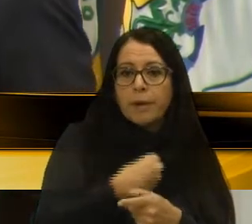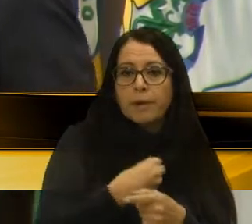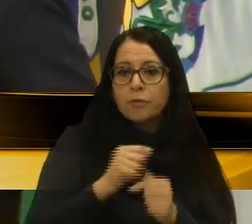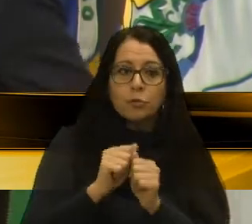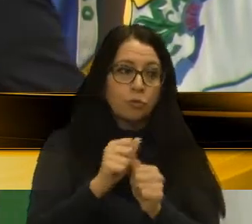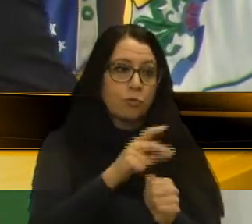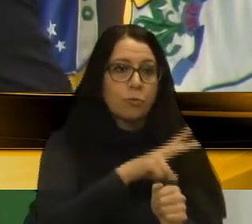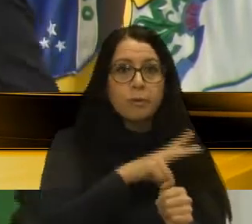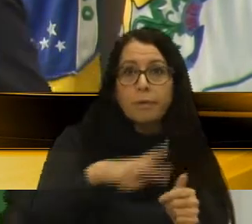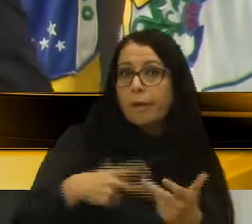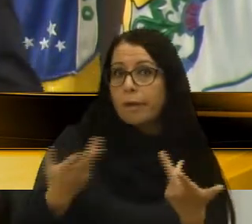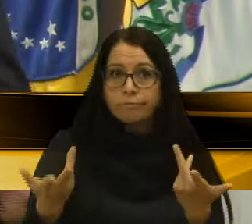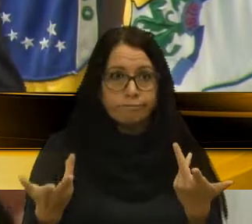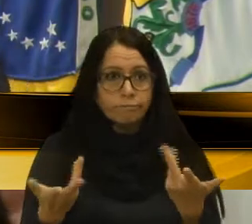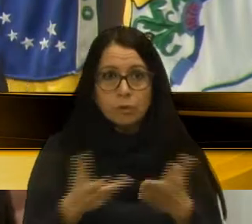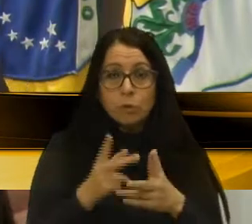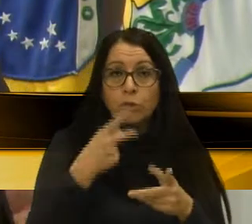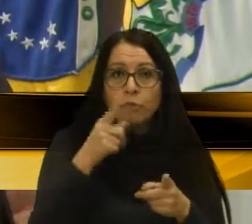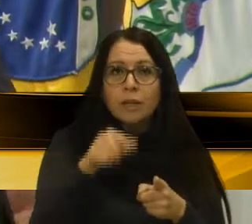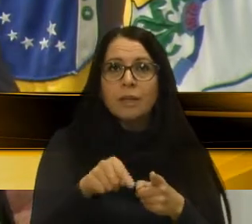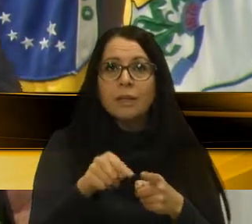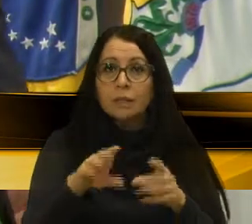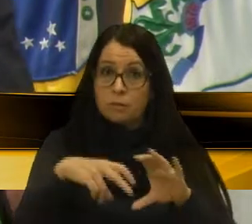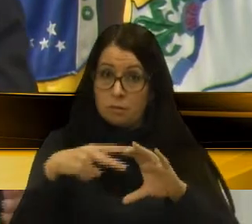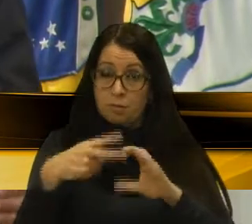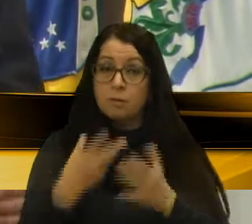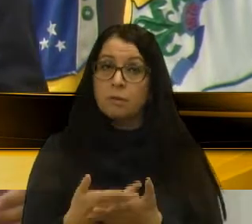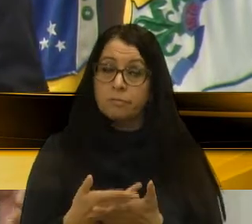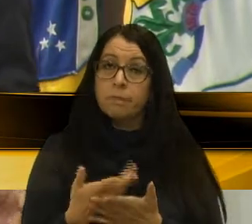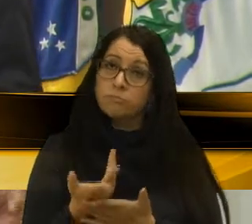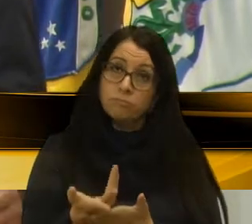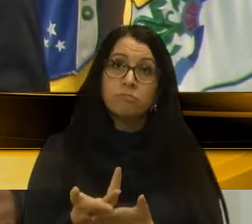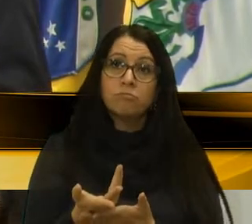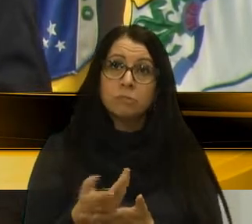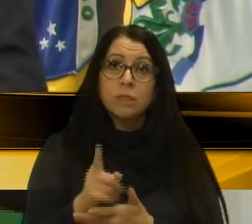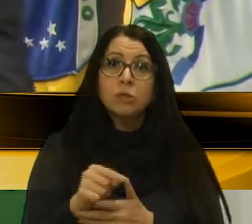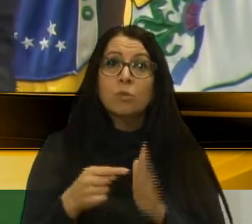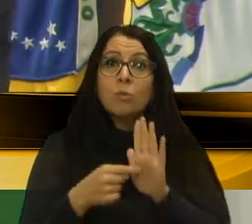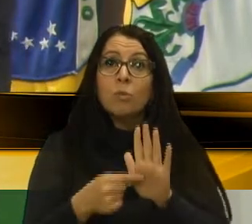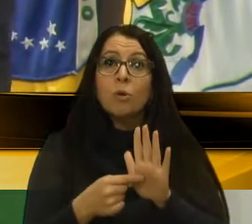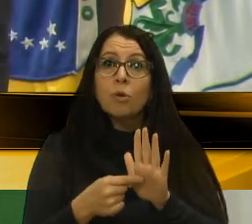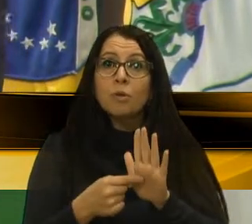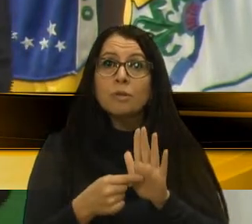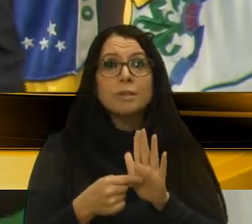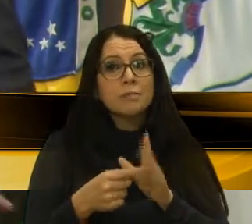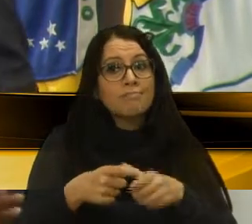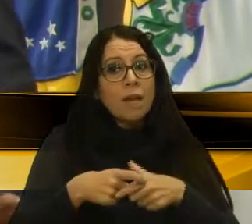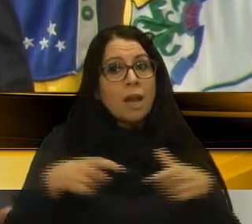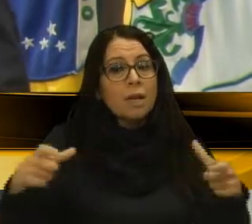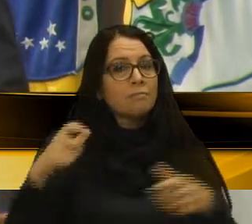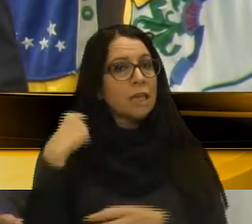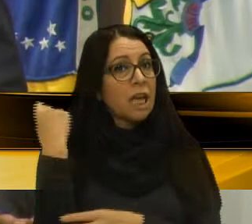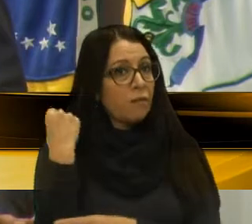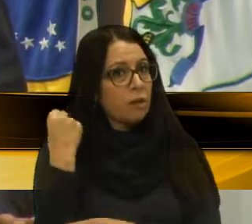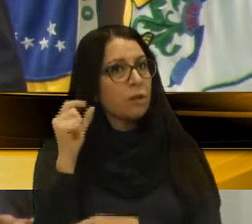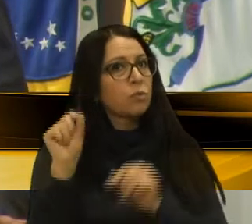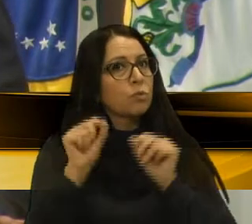paciente. E quando a gente trata aqui da Câmara, isso, obviamente, traz uma proporção de gravidade ao